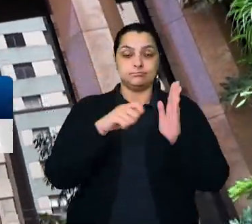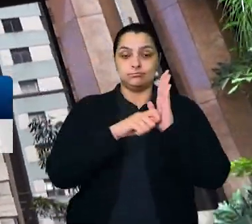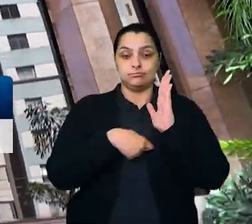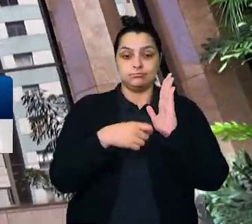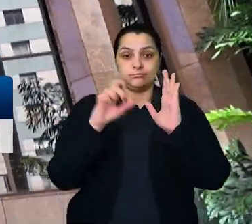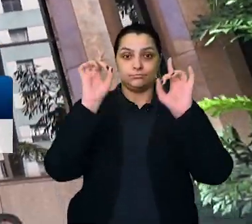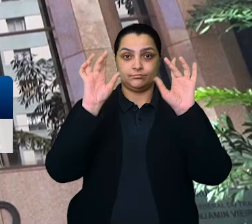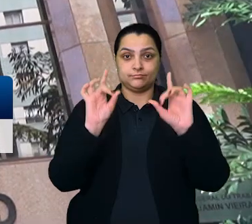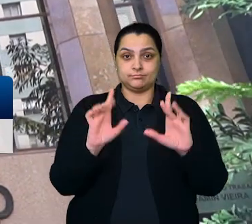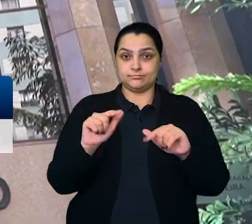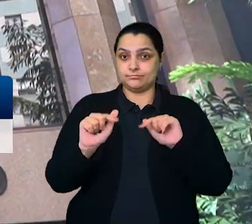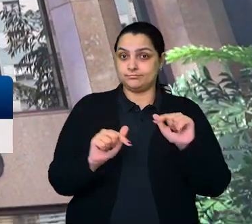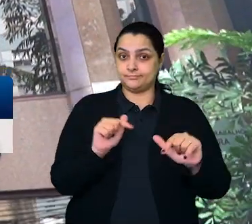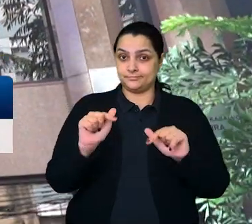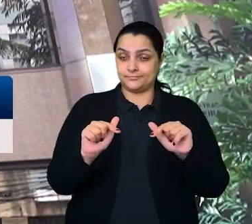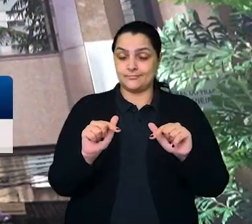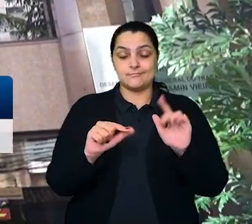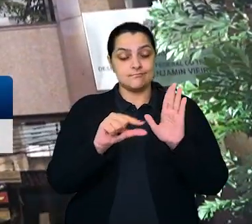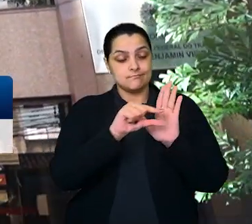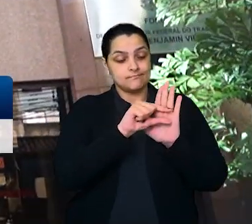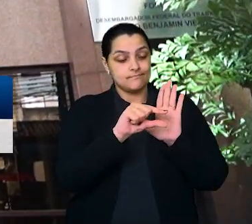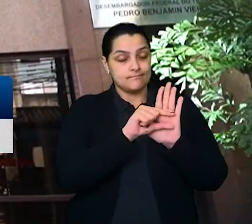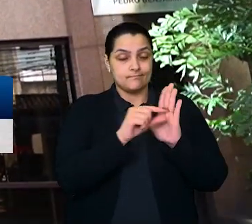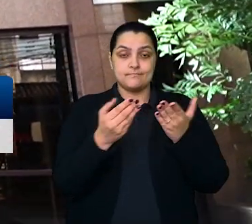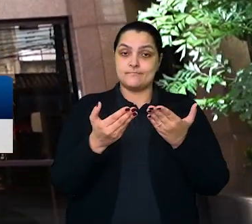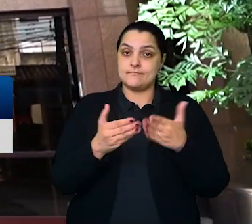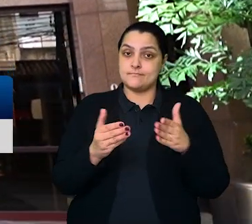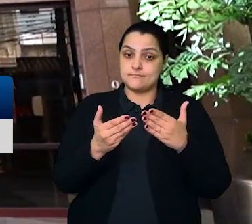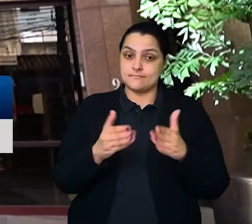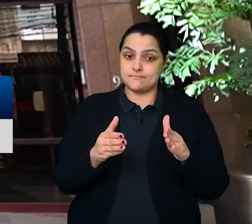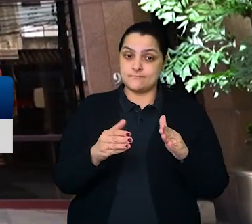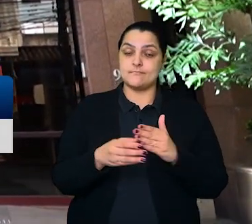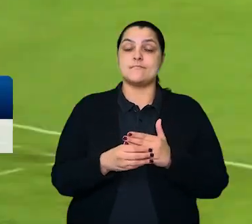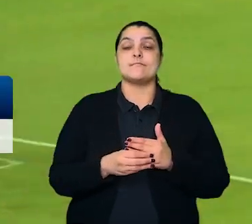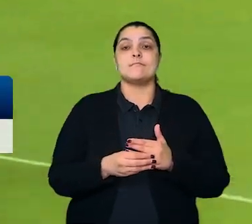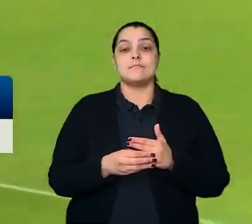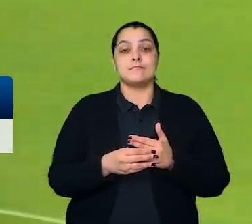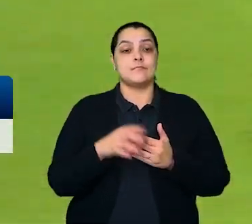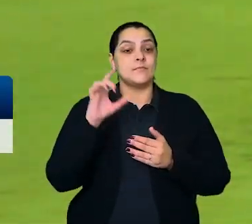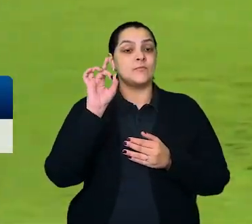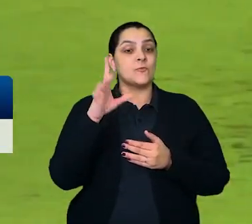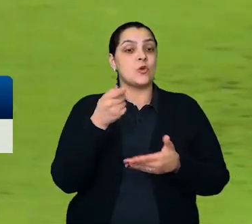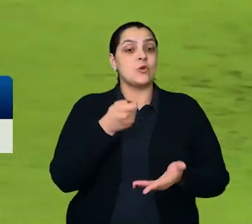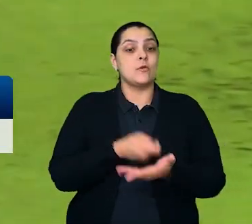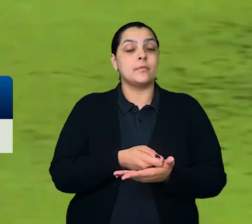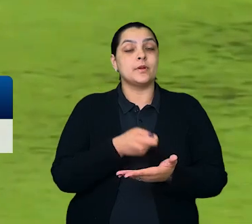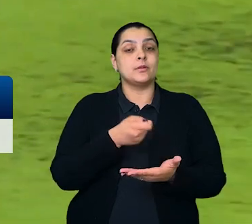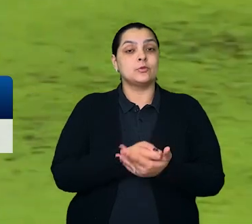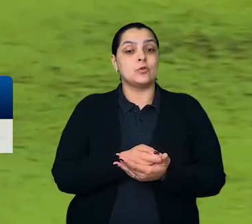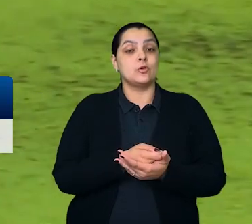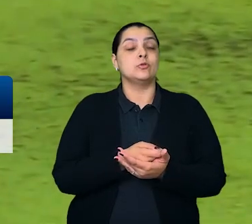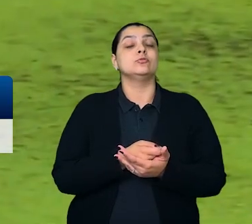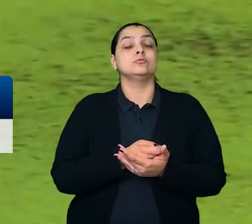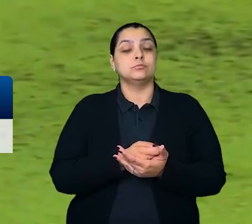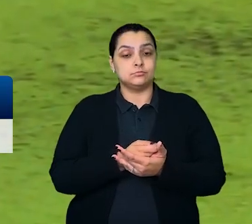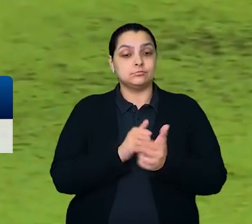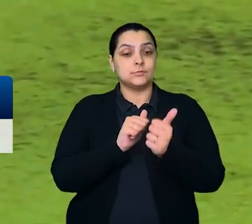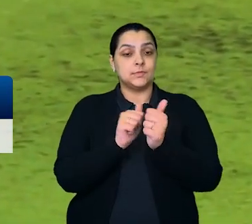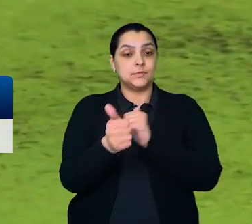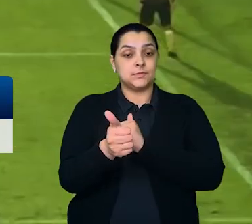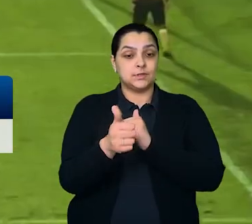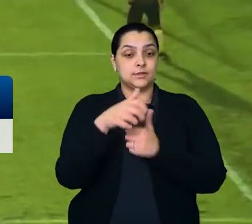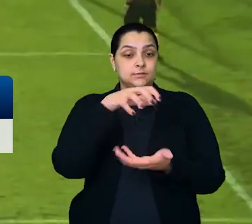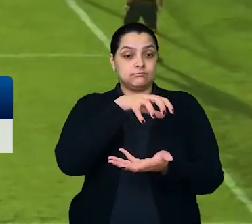contrato especial de trabalho e a cláusula compensatória desportiva são obrigatórios somente para atletas